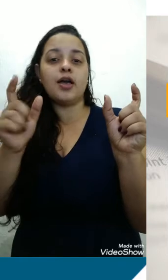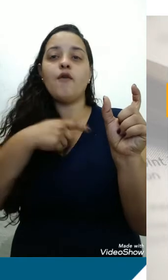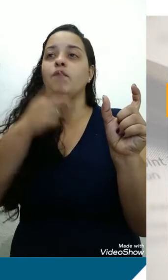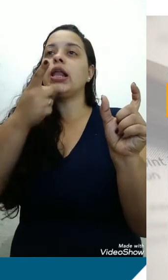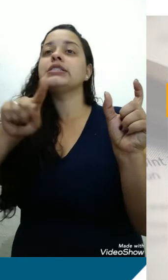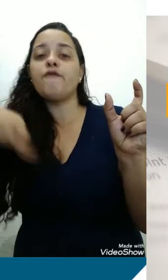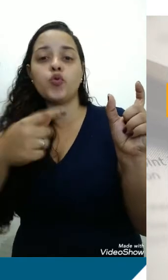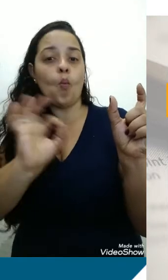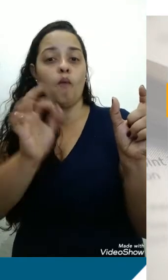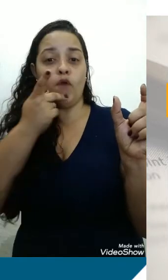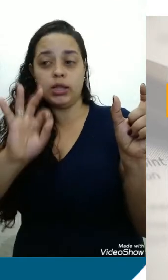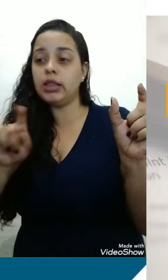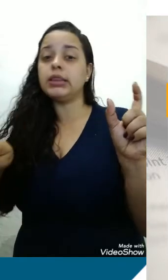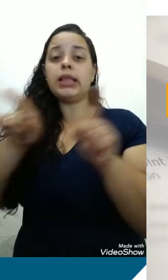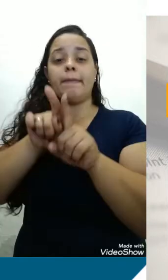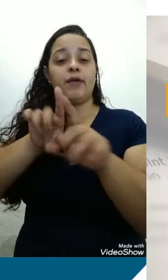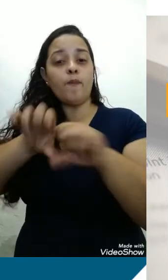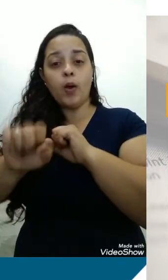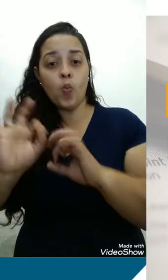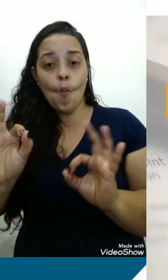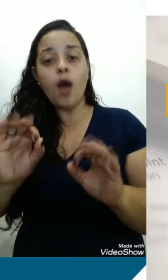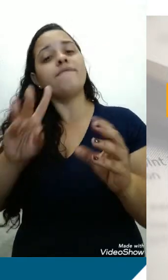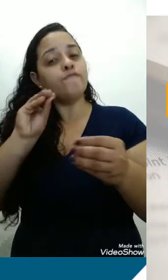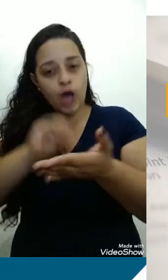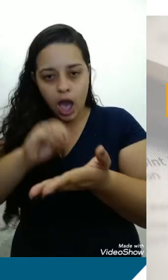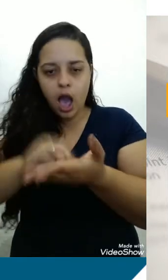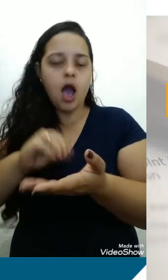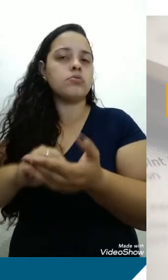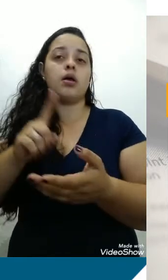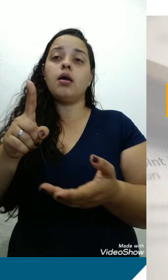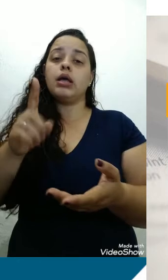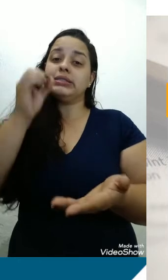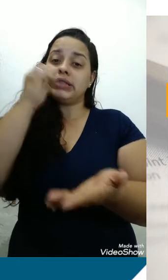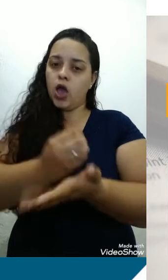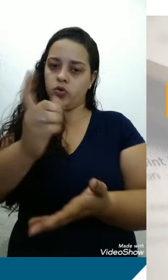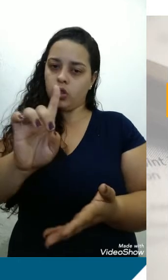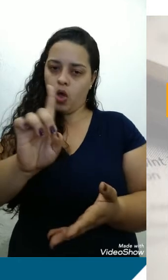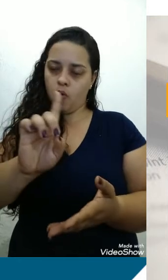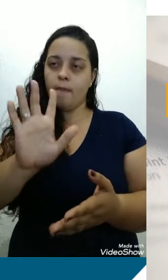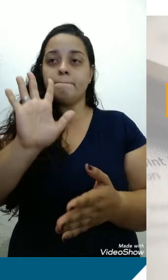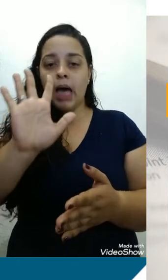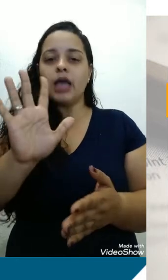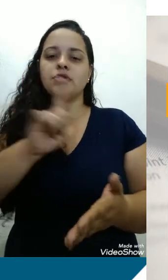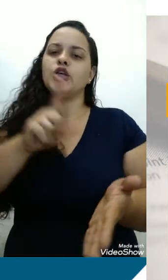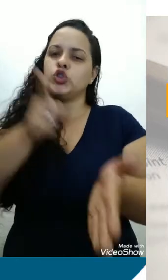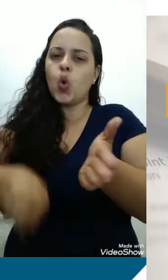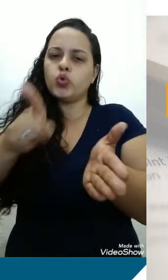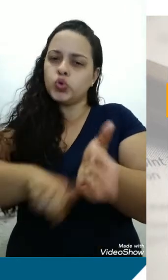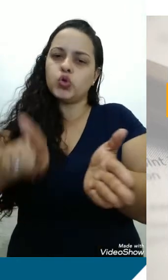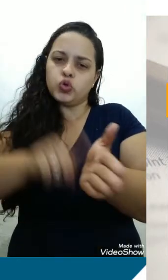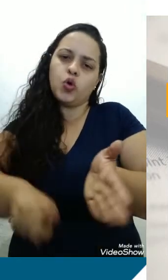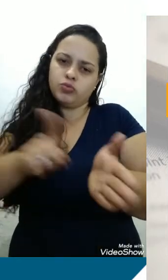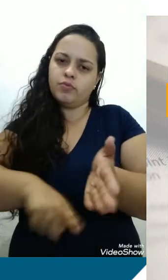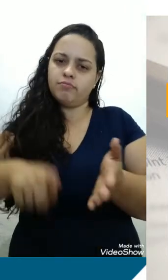completamente. Não falei dos desafios e nem da formação educacional. Nesse caso, a minha redação não é zerada, porque eu não fugi do tema. Porém,